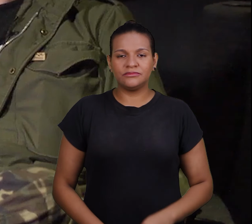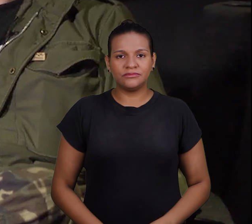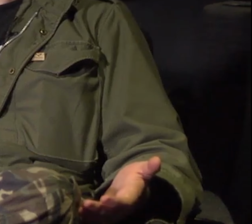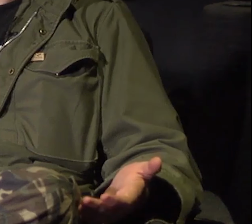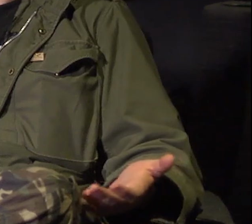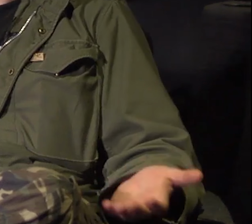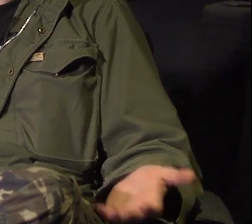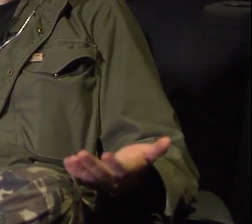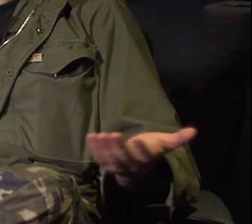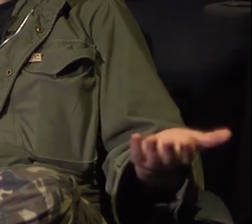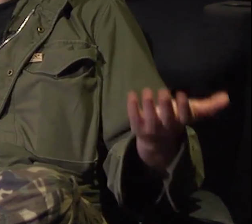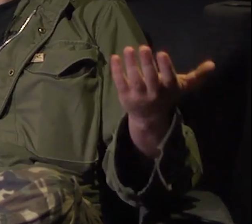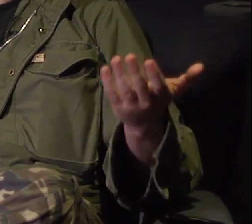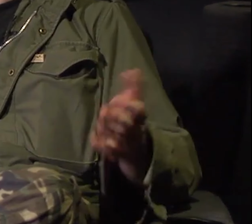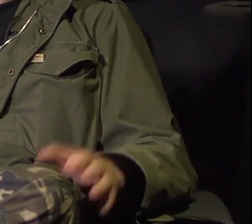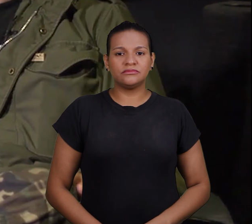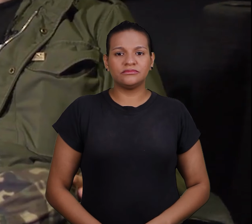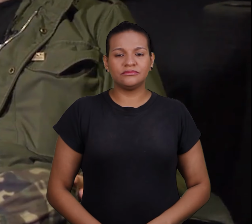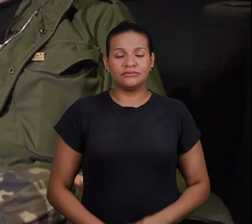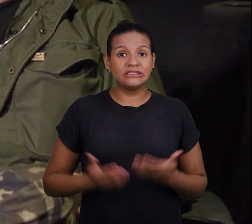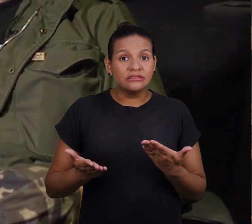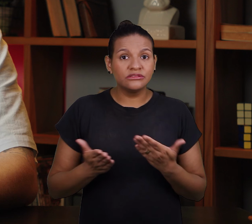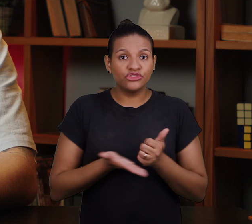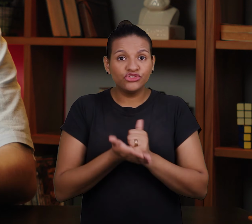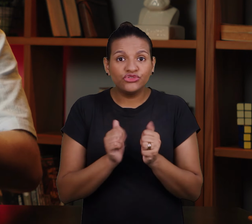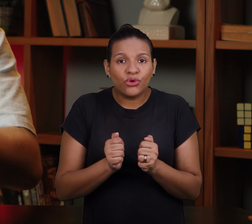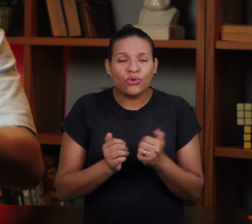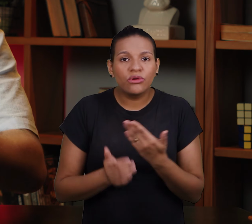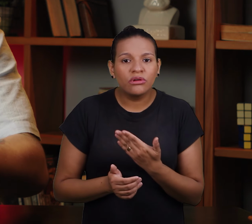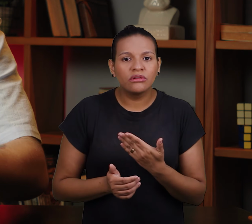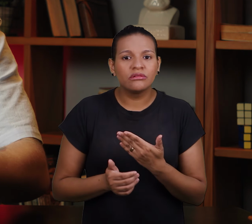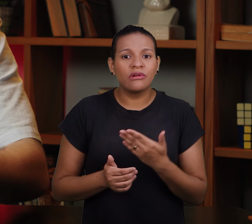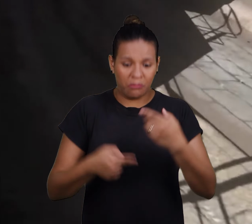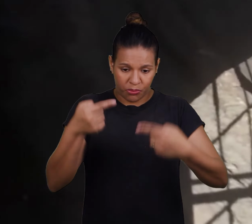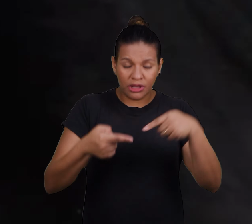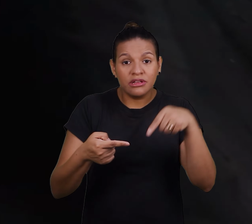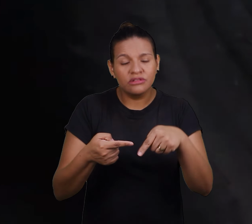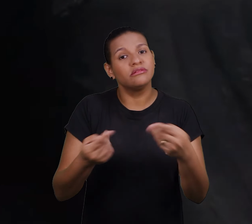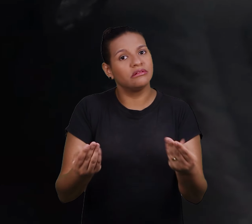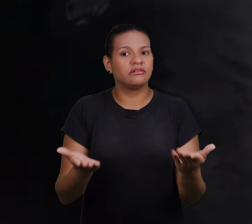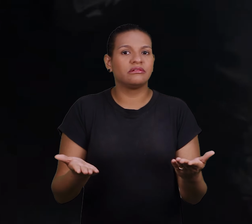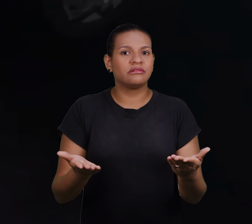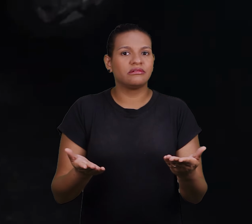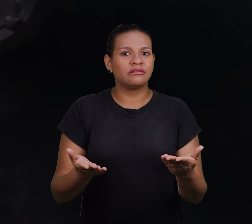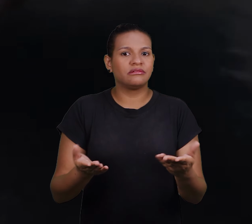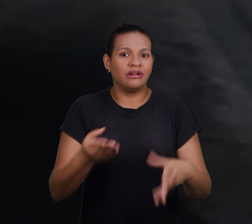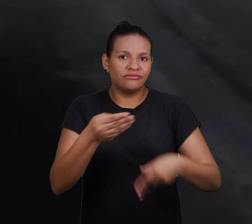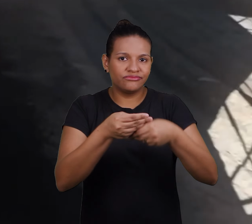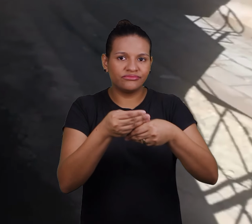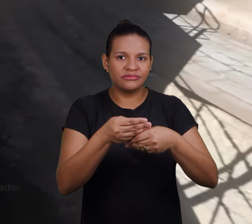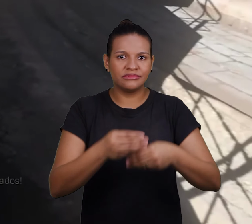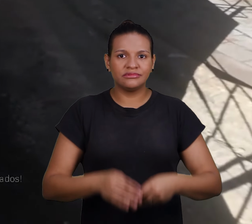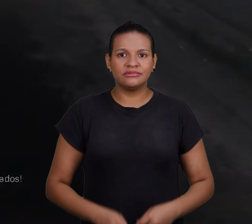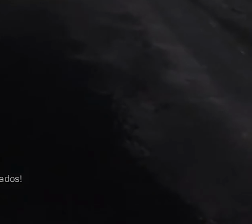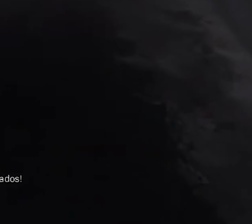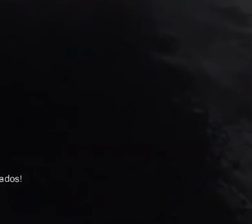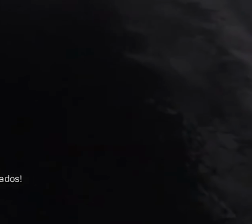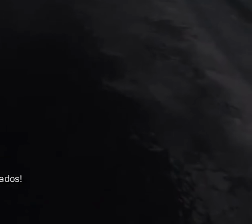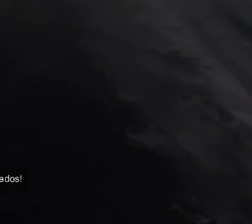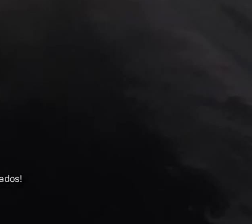political, like in terms of in today's... Esse jogo não é político.